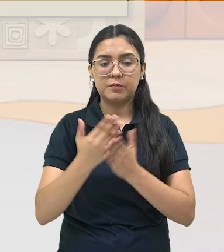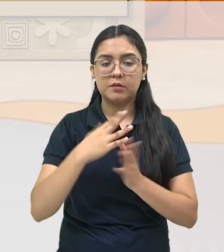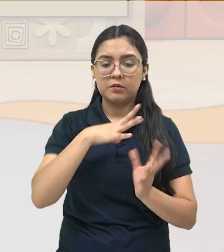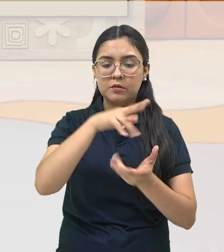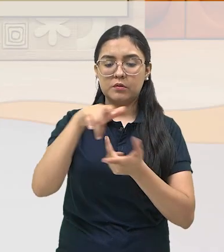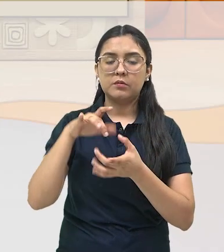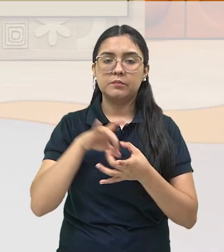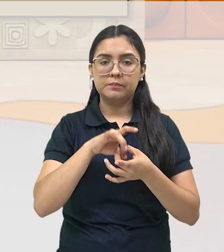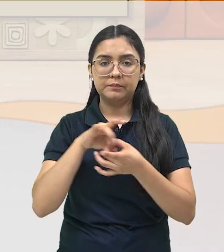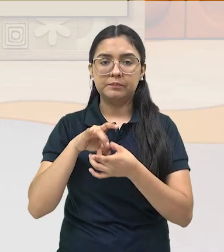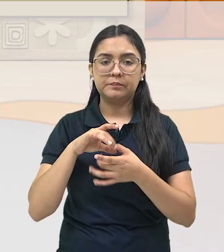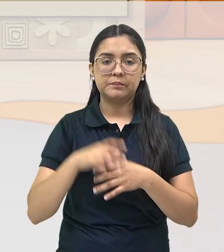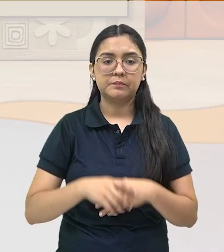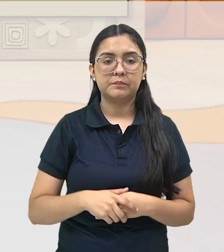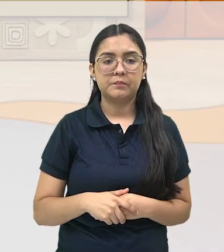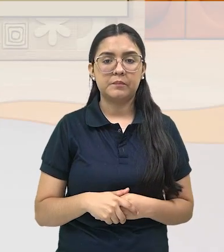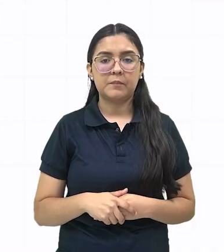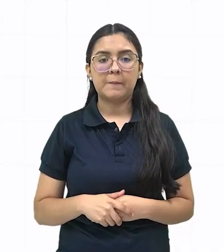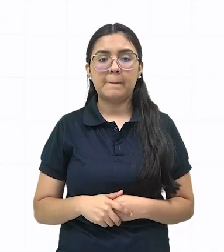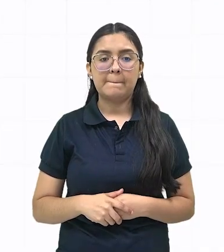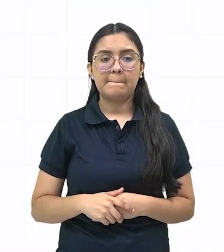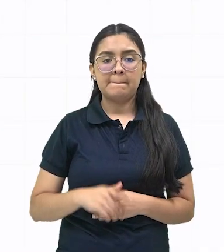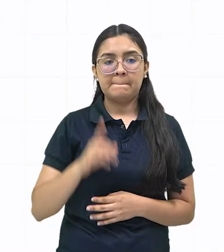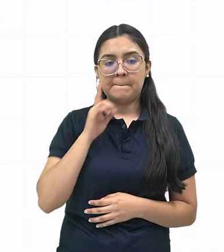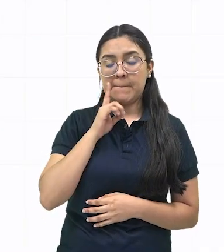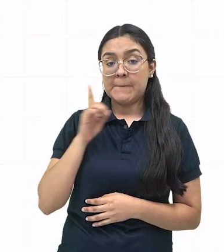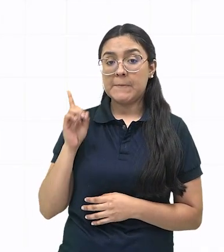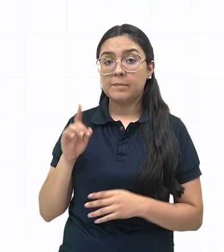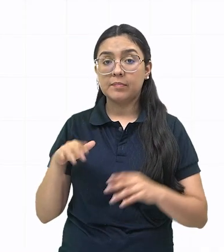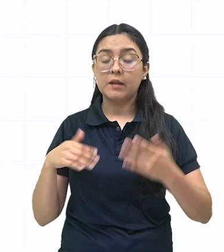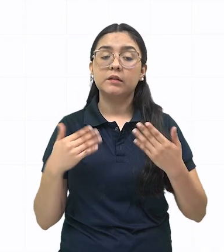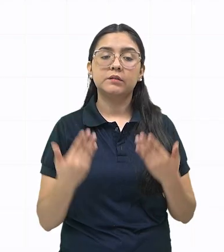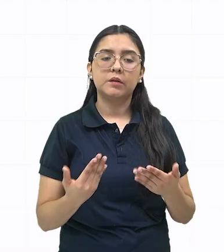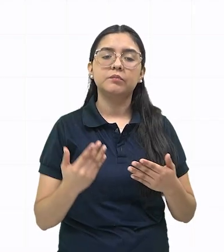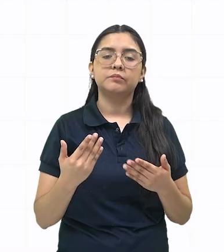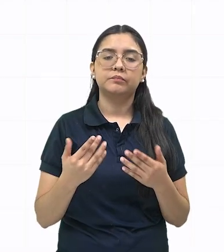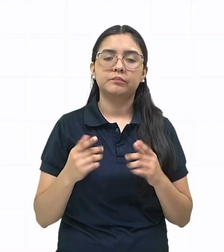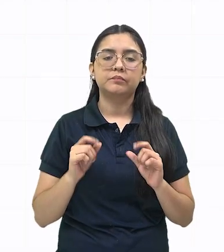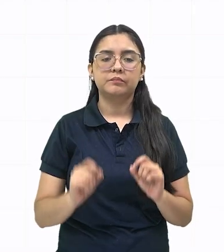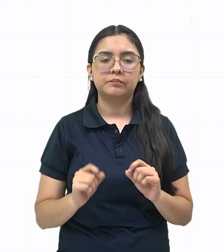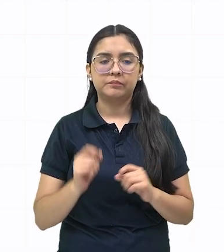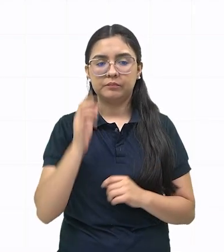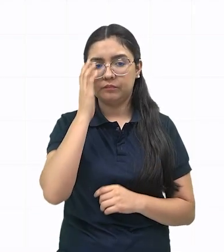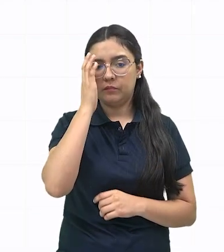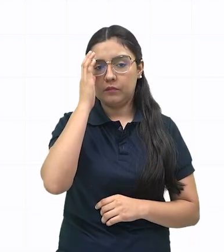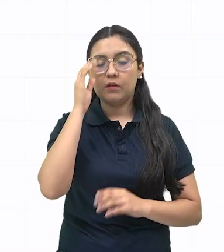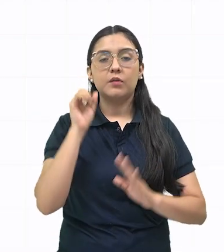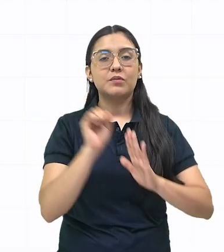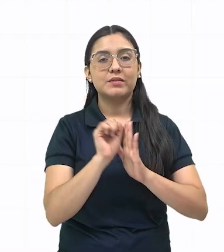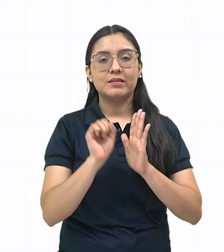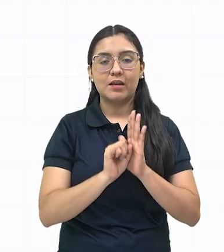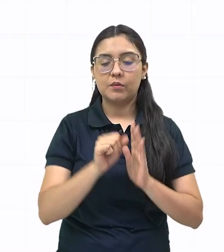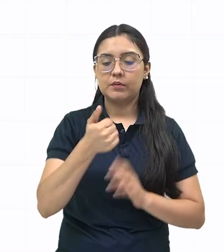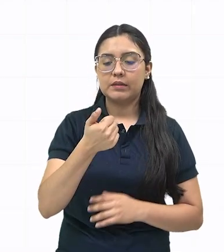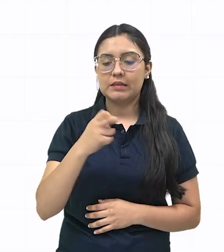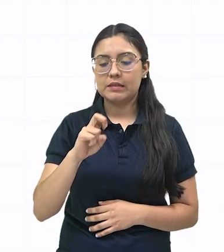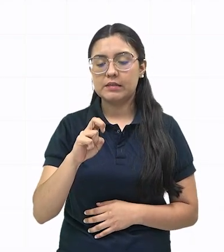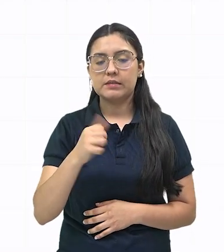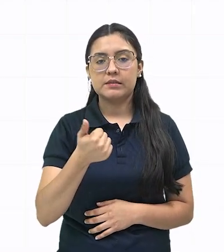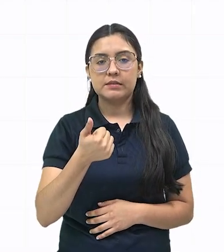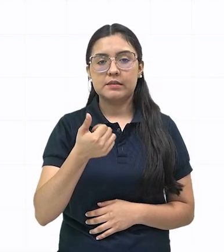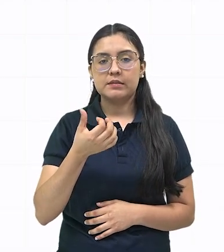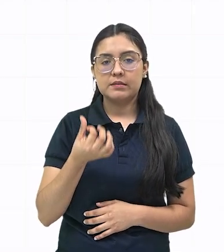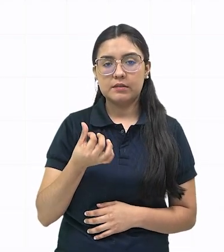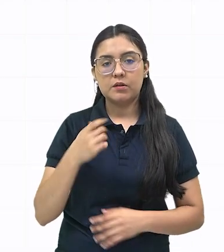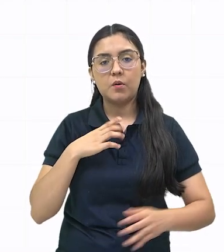também a sua consolidação. Acompanhe aqui comigo. Bem, a gente já viu que a gente pode considerar o século XV, o século XVI